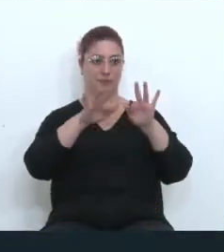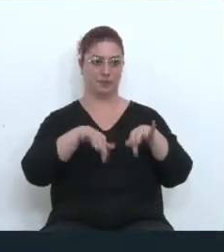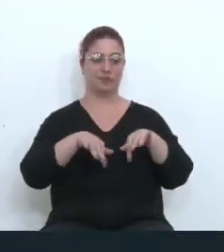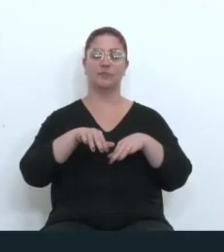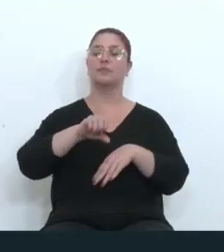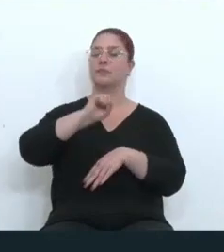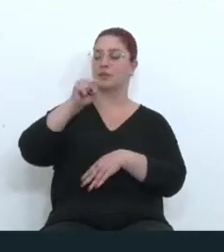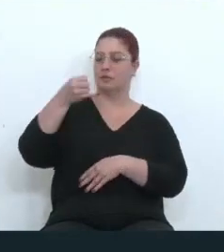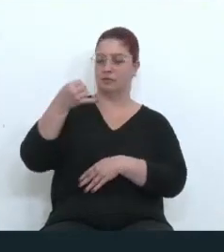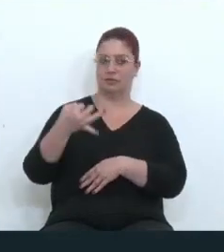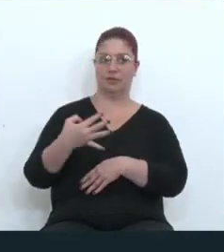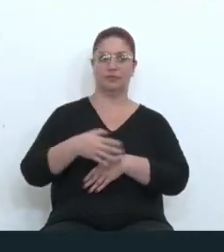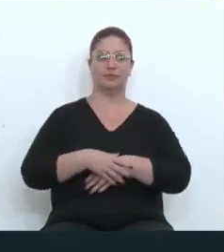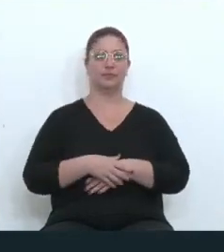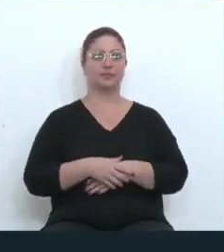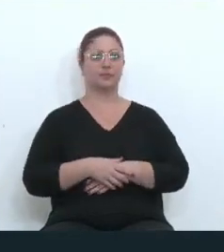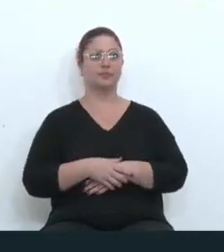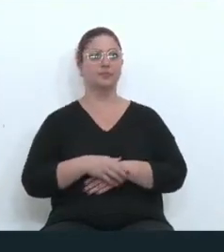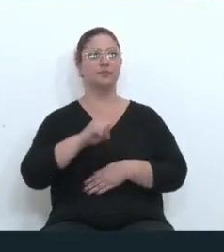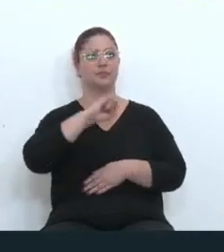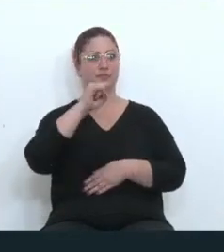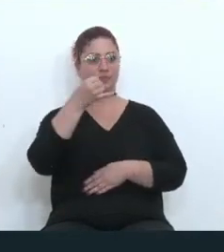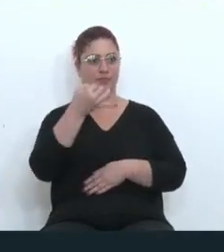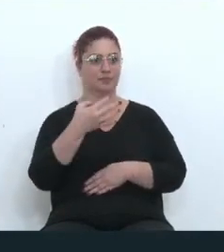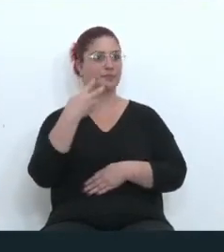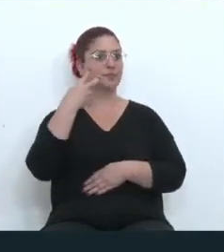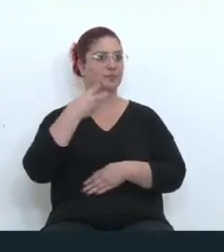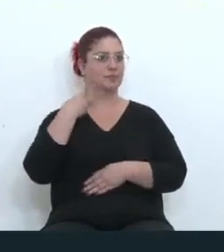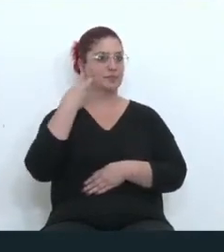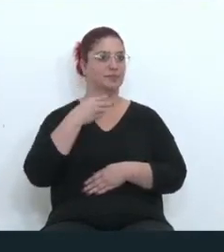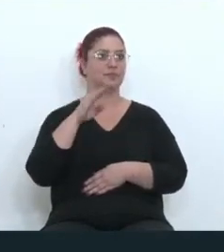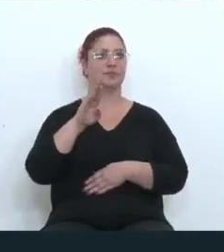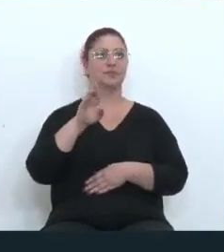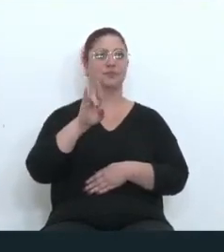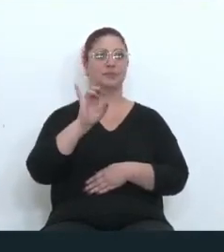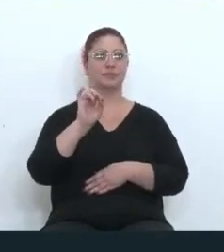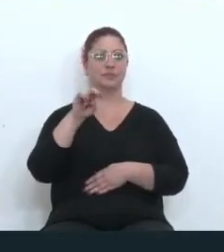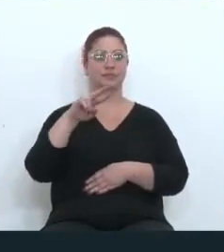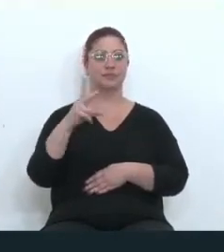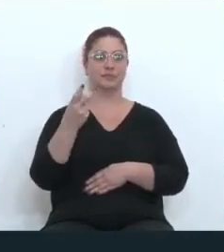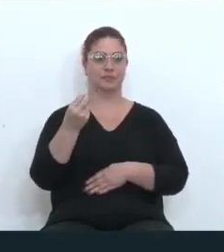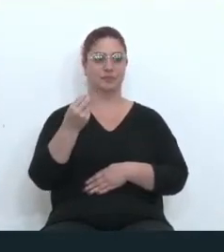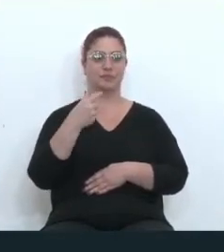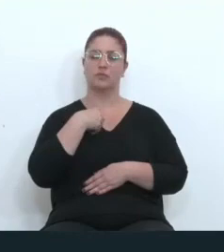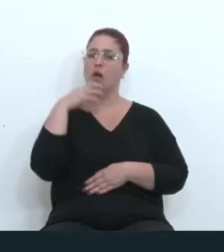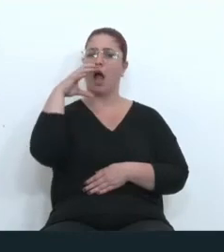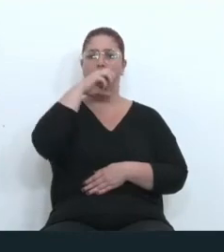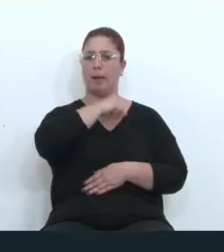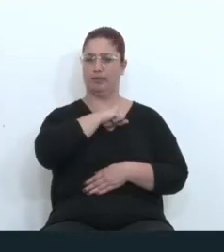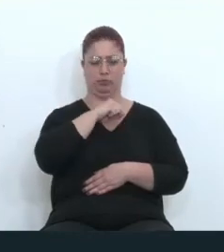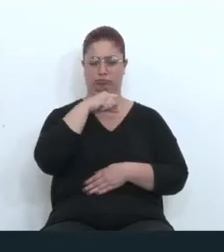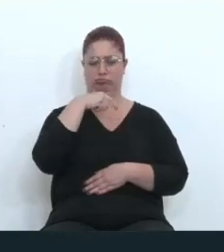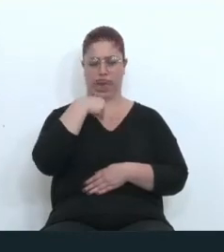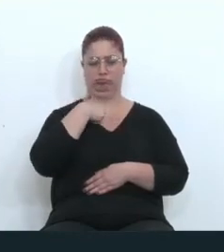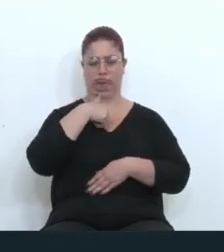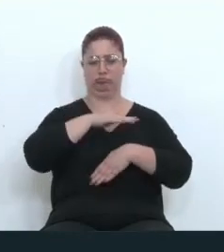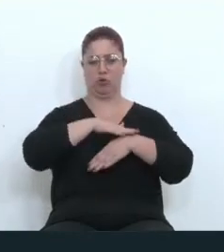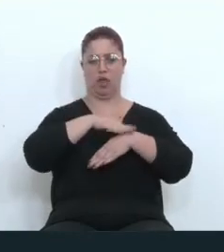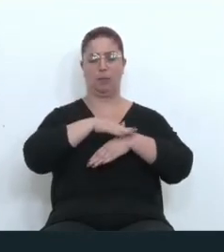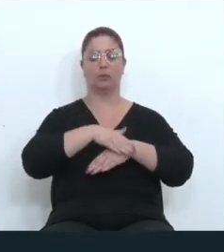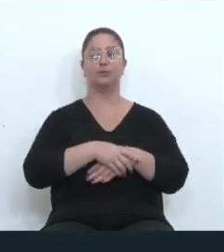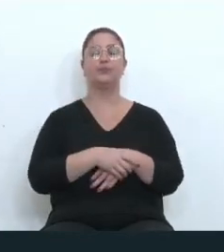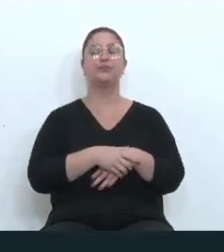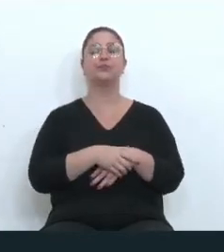consideradas comissões para justificar Vereador Maurício brinquinho bem rapidamente não vou nem usar todo o meu tempo é só